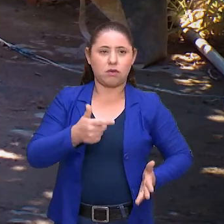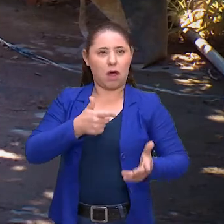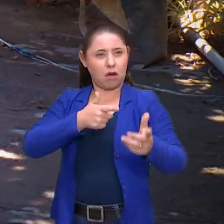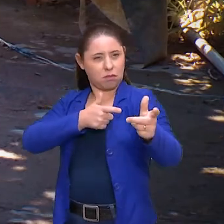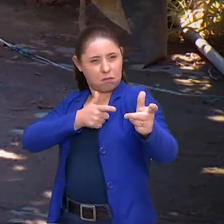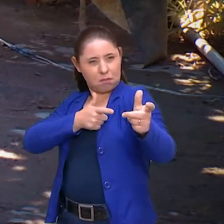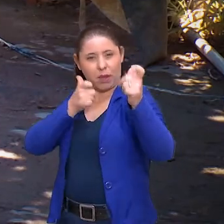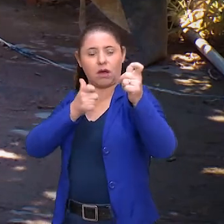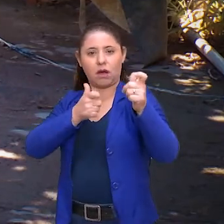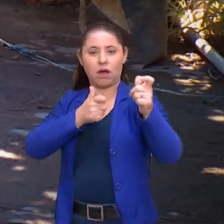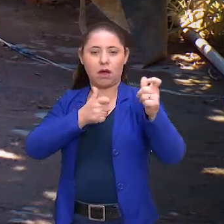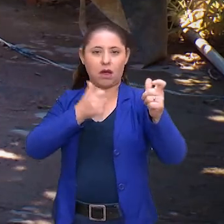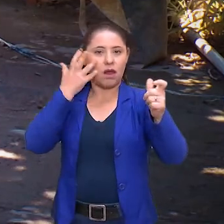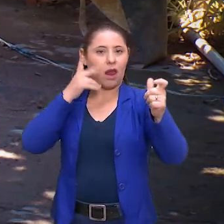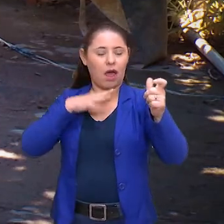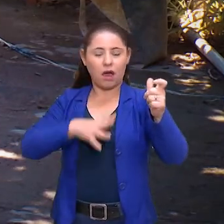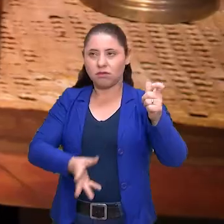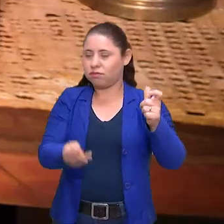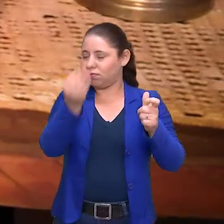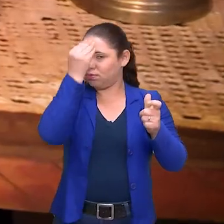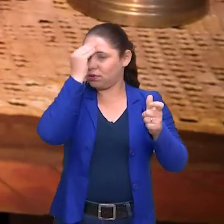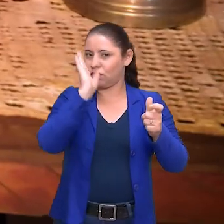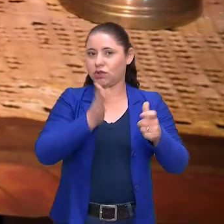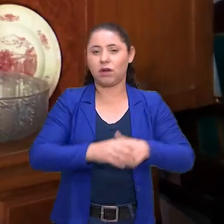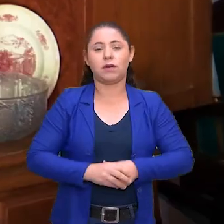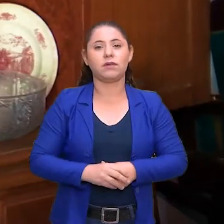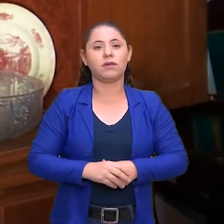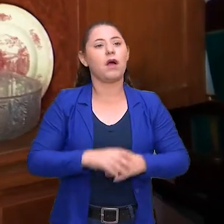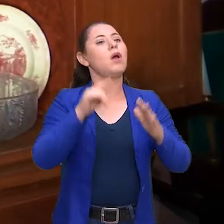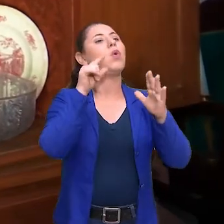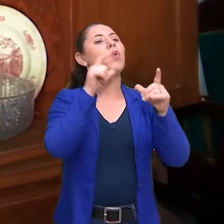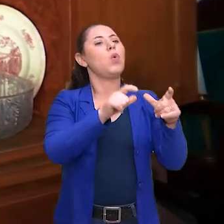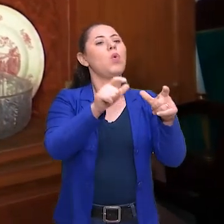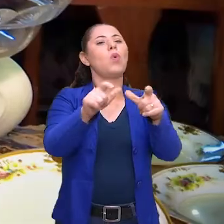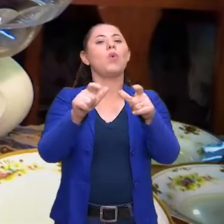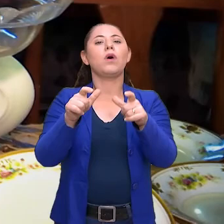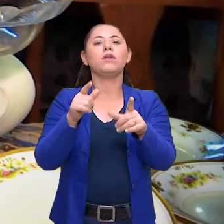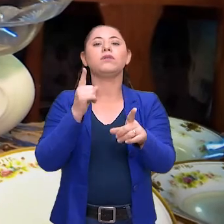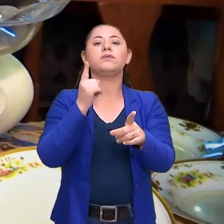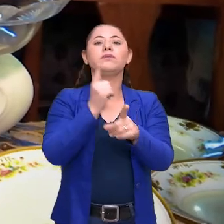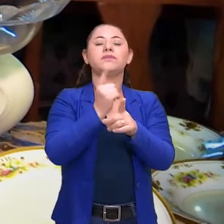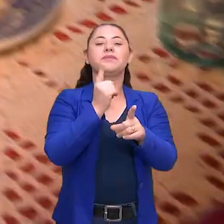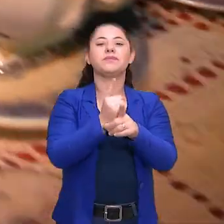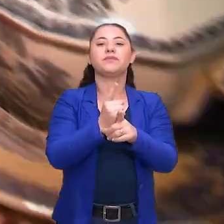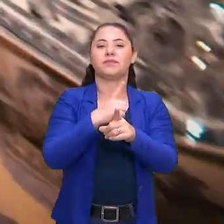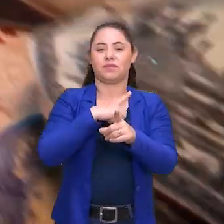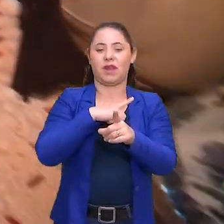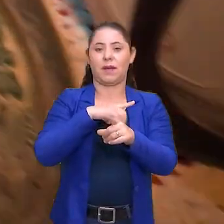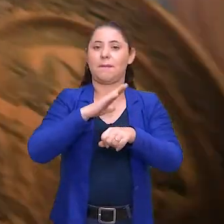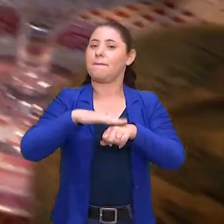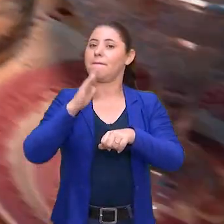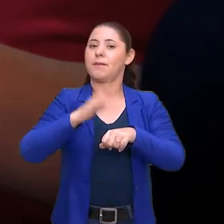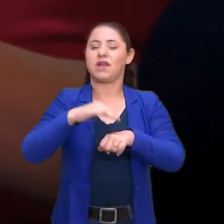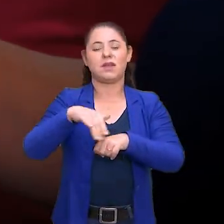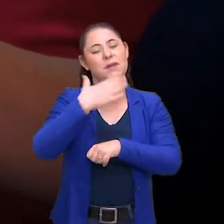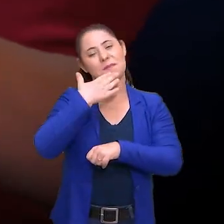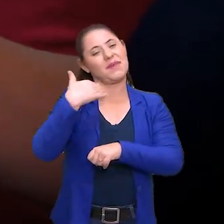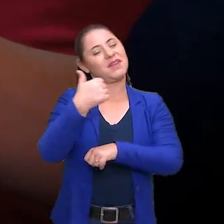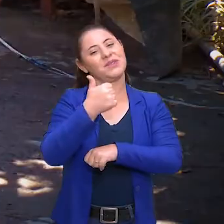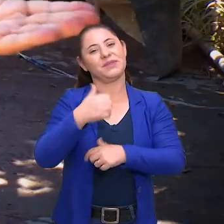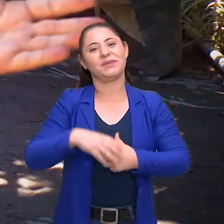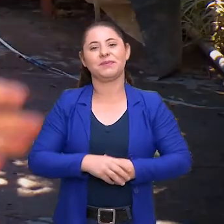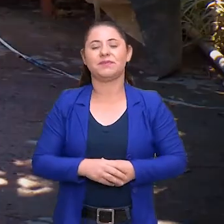sei o quê, e a criança decora. Quantos mais pontos turísticos a gente tiver